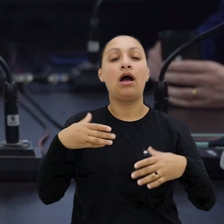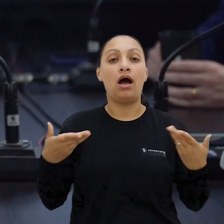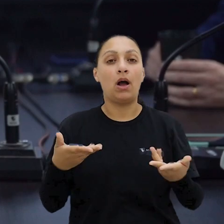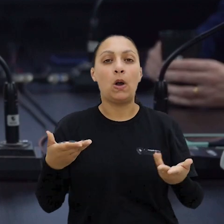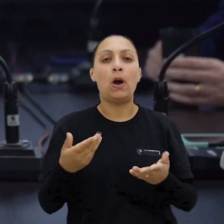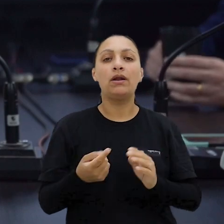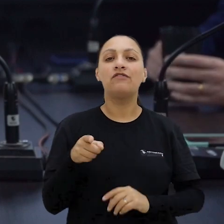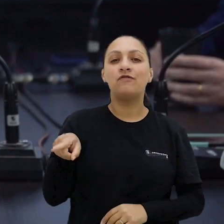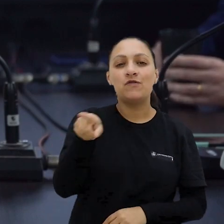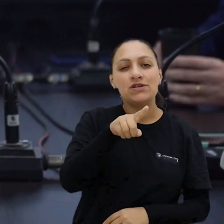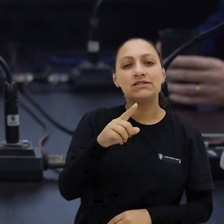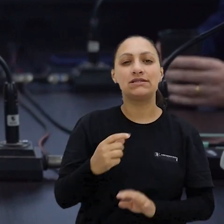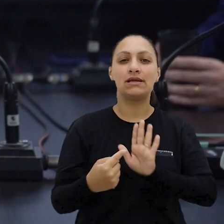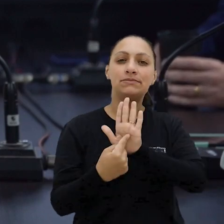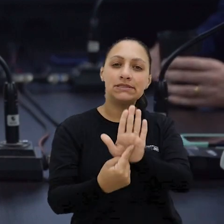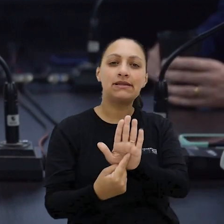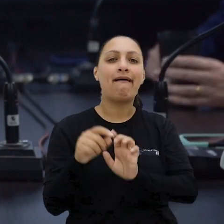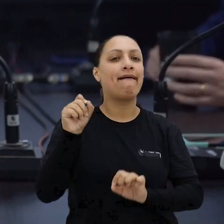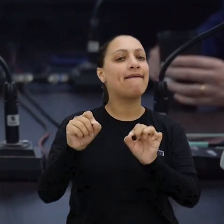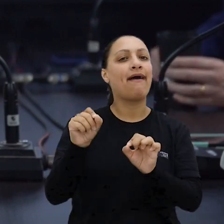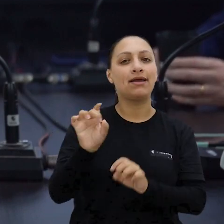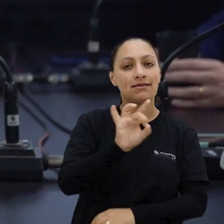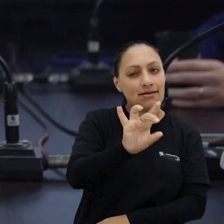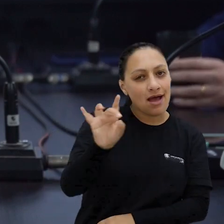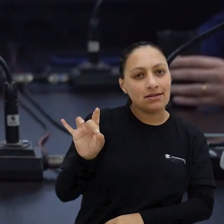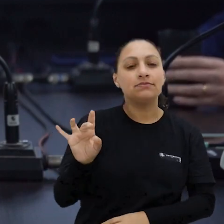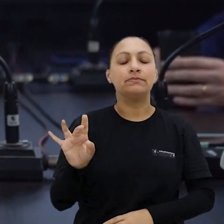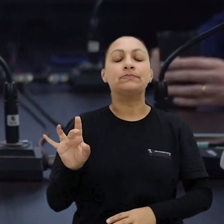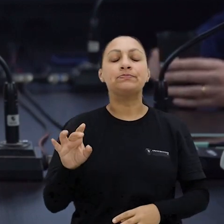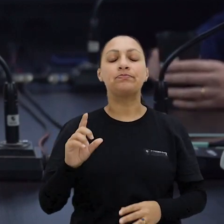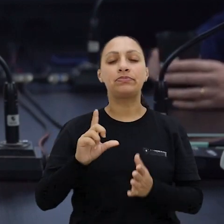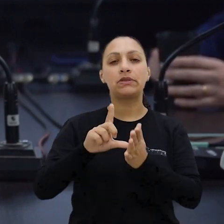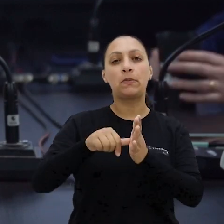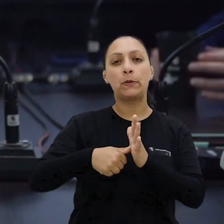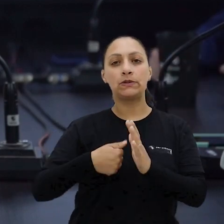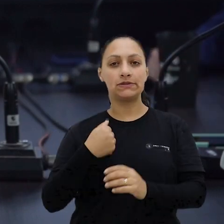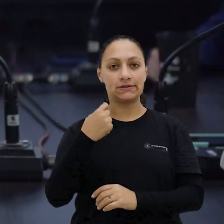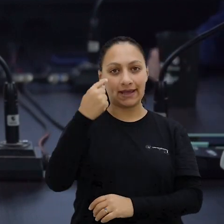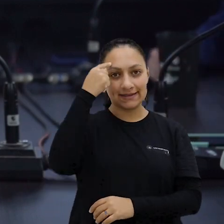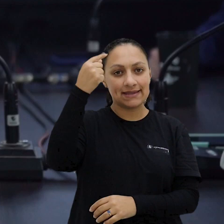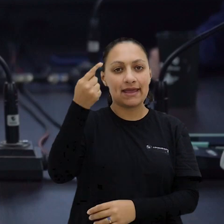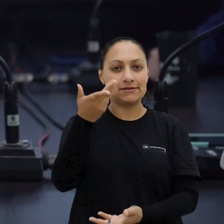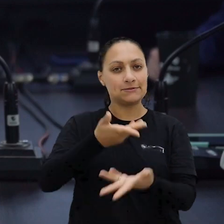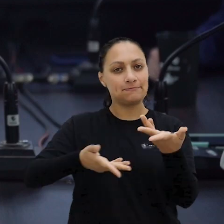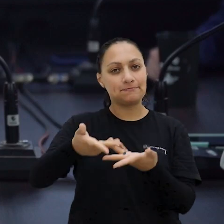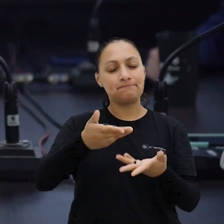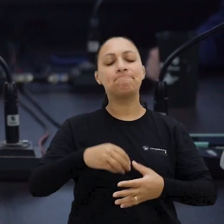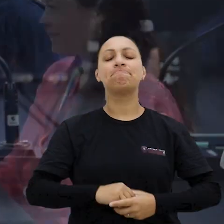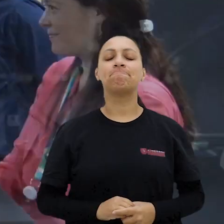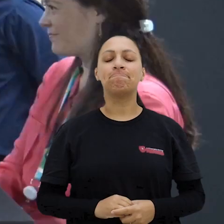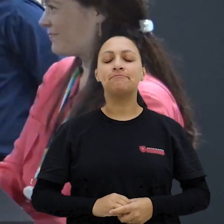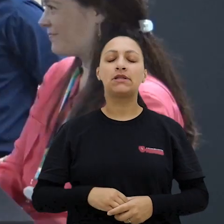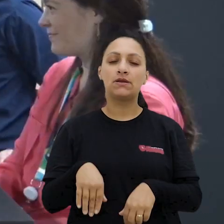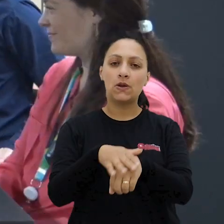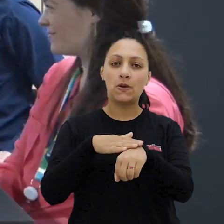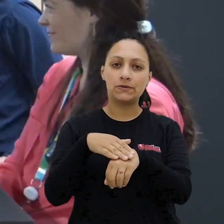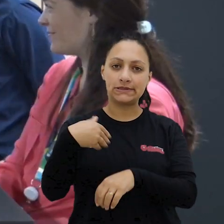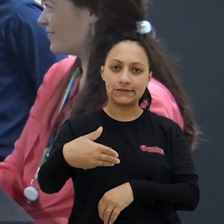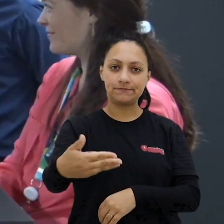apresentarem rapidamente. Quem é a Carol, quem é o Matheus, quem é a Manu. E a gente vai trocando ideia durante os próximos minutos